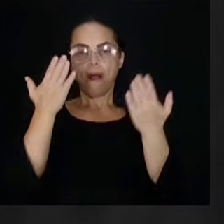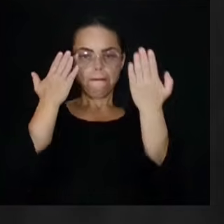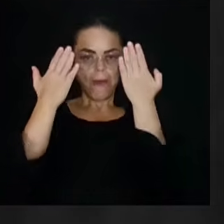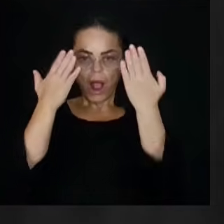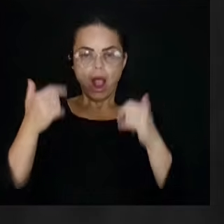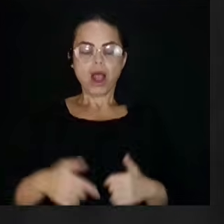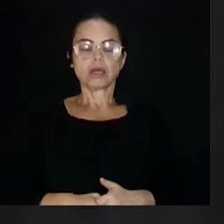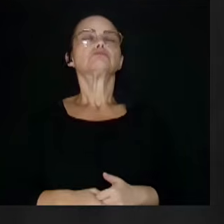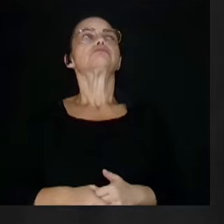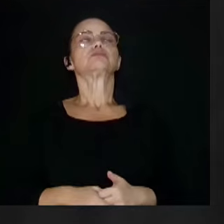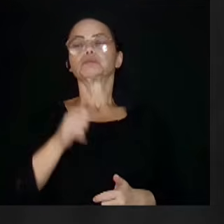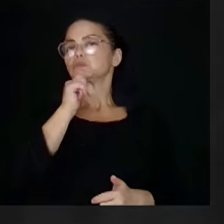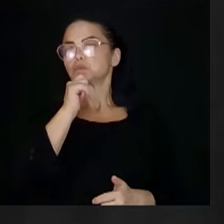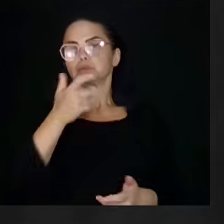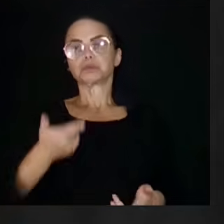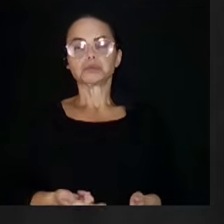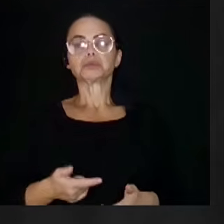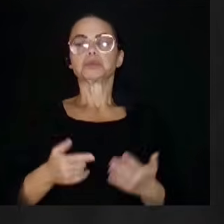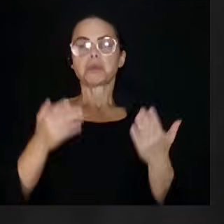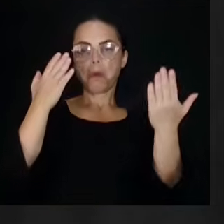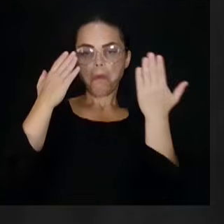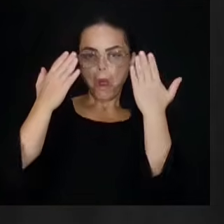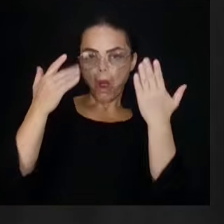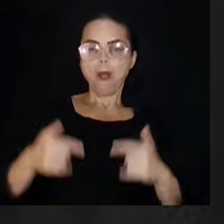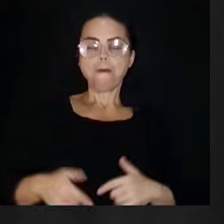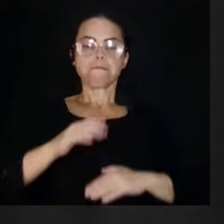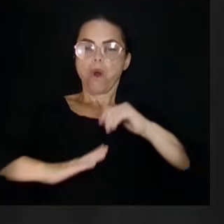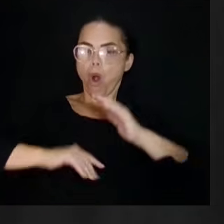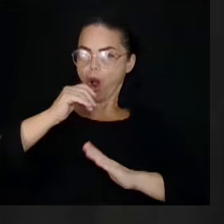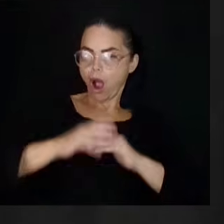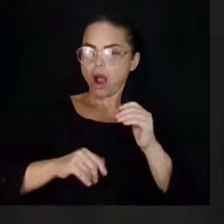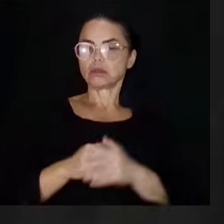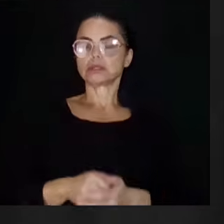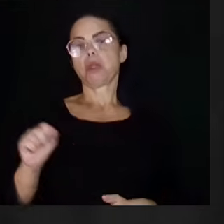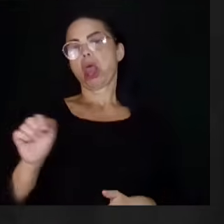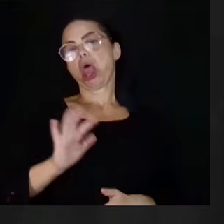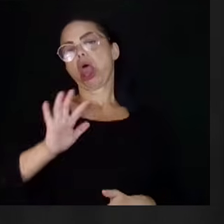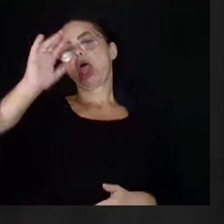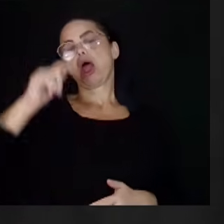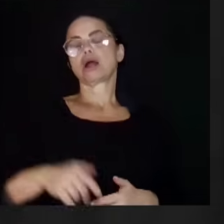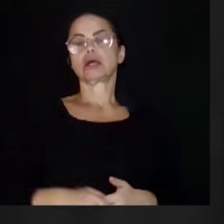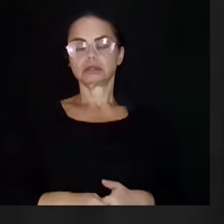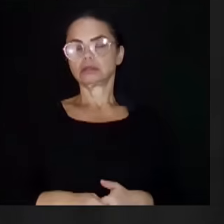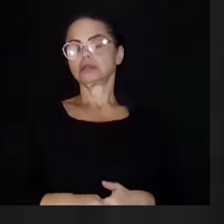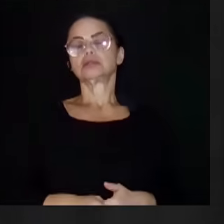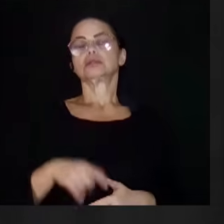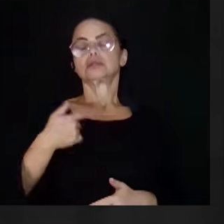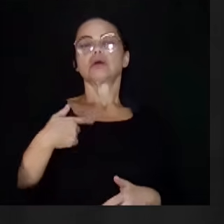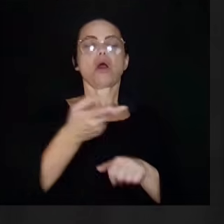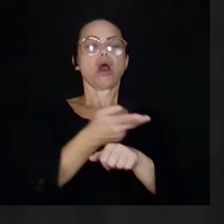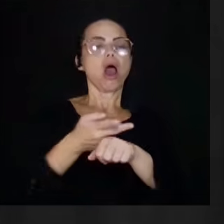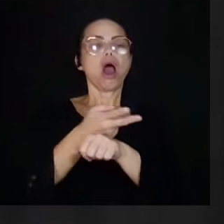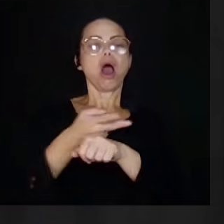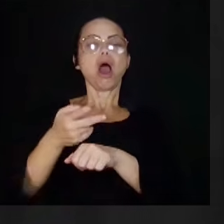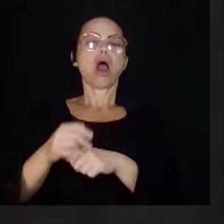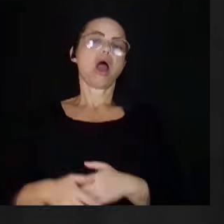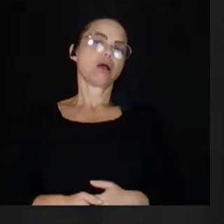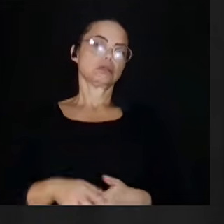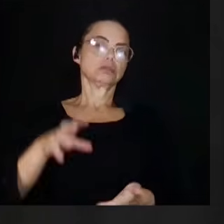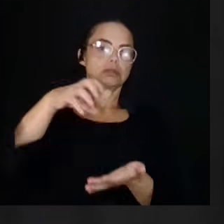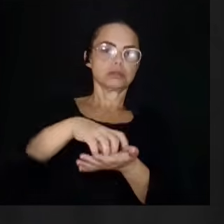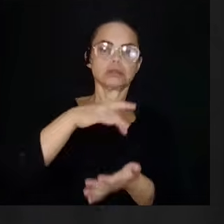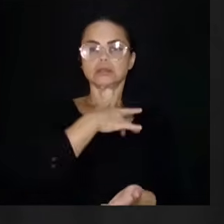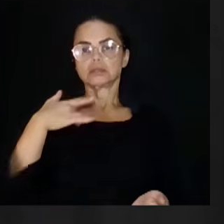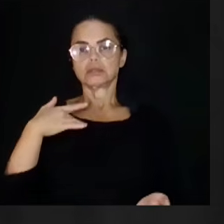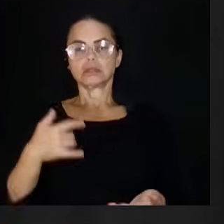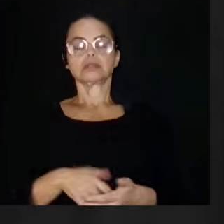uma profissão muito... é caro, né? Então as pessoas, elas procuram o centro de saúde. As pessoas que precisam de um